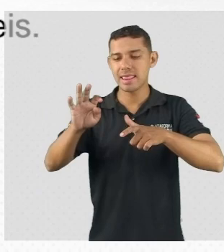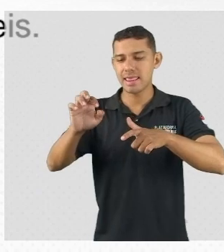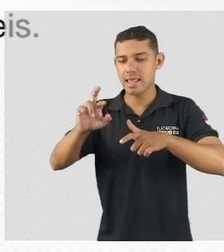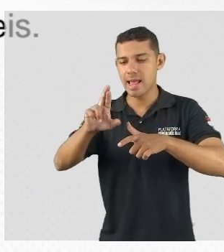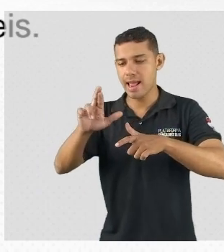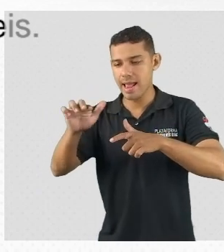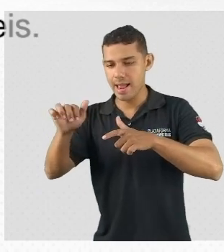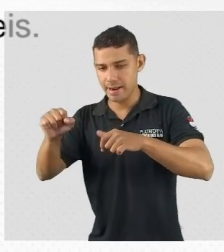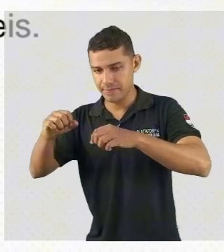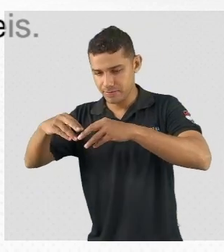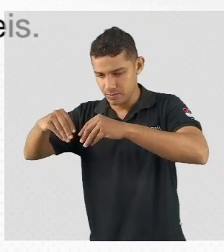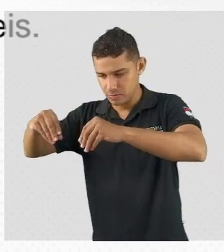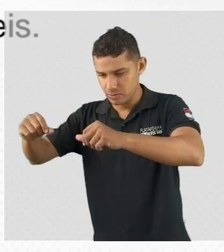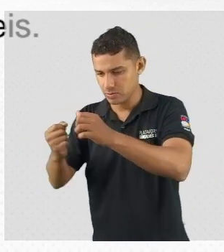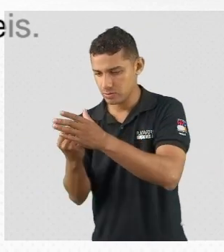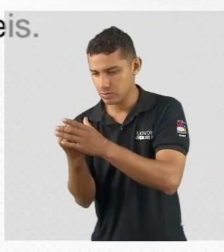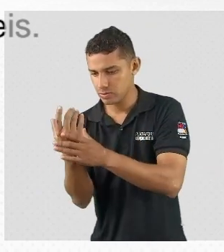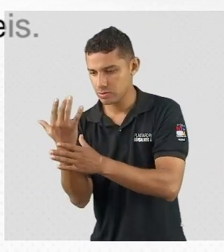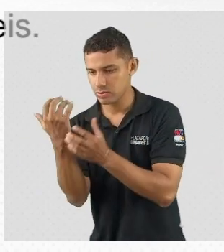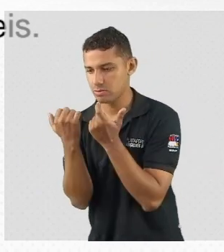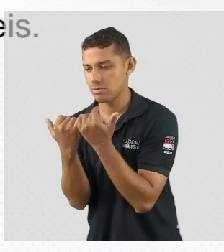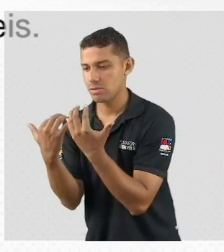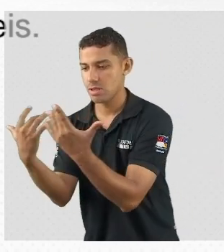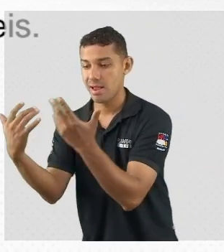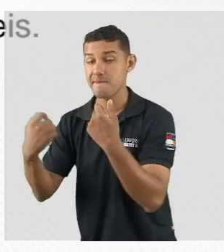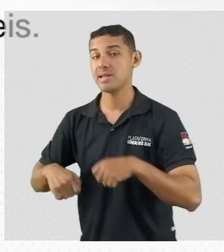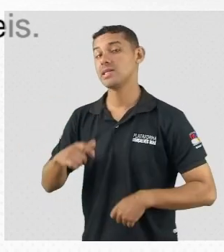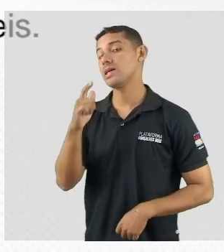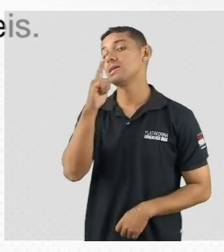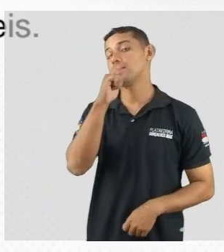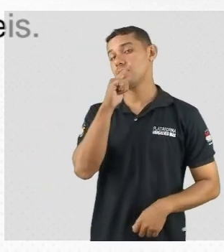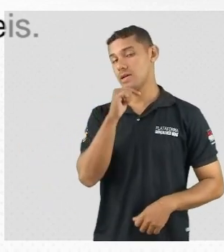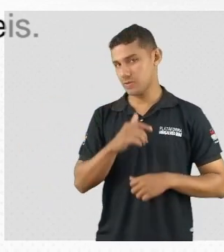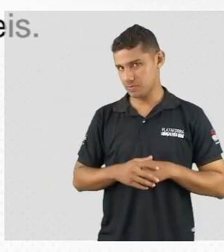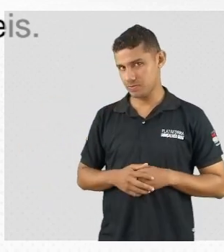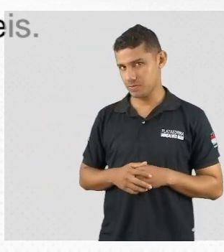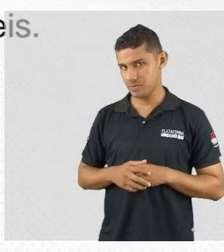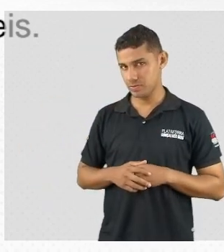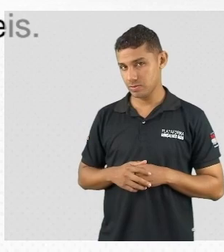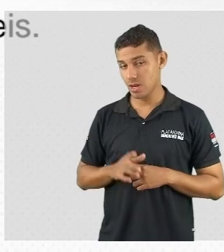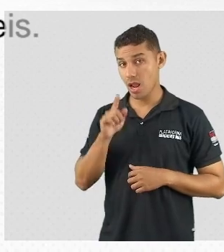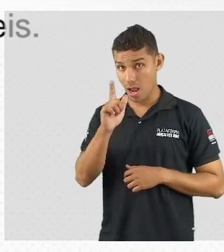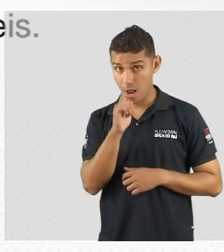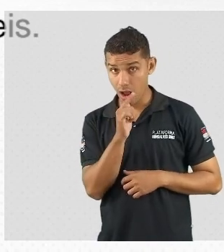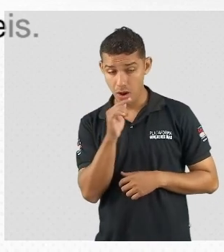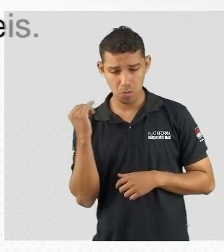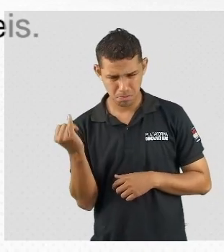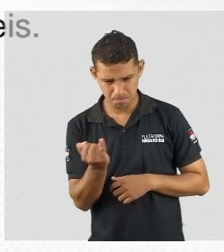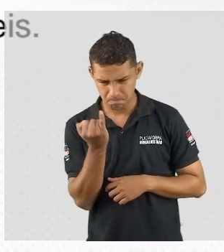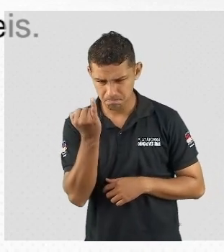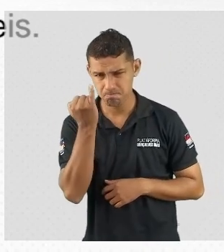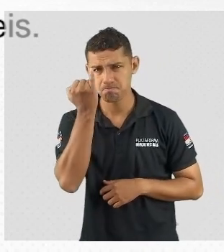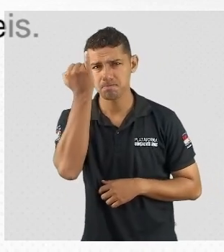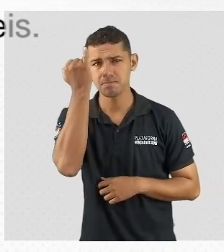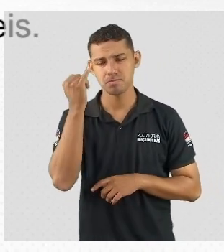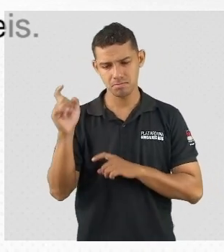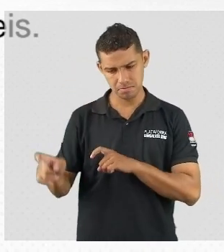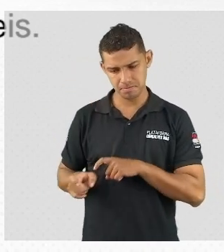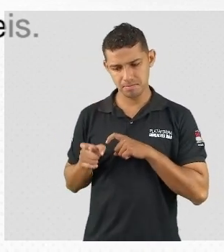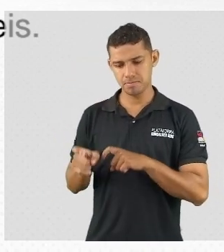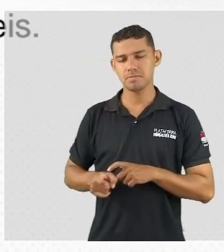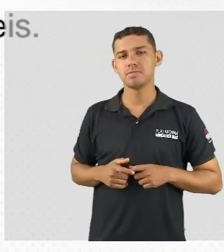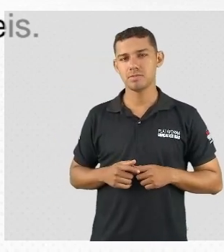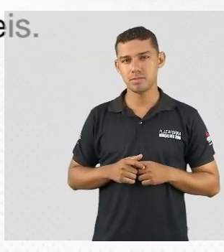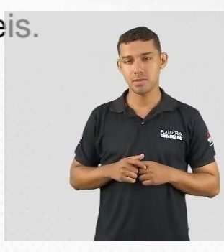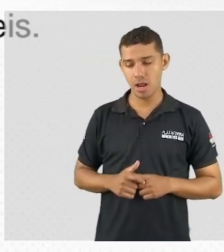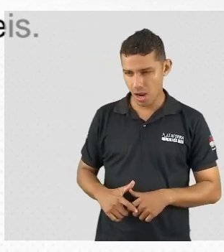pouco? Começaram a ter as plantas. Então, precisar de água, é um elemento importantíssimo para a agricultura.